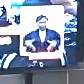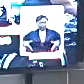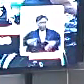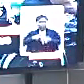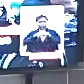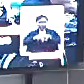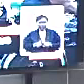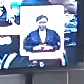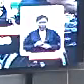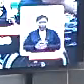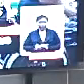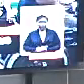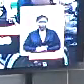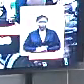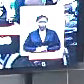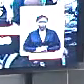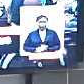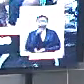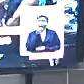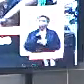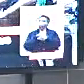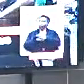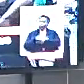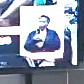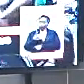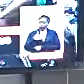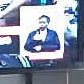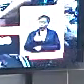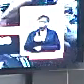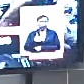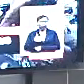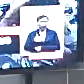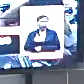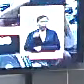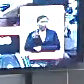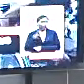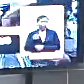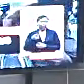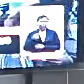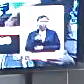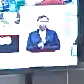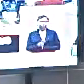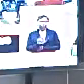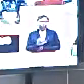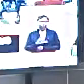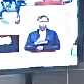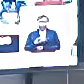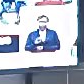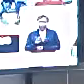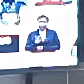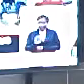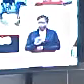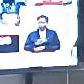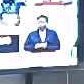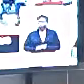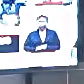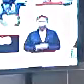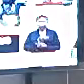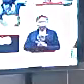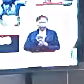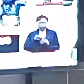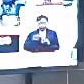Francisco Boa noite Boa noite a todos meu nome é Francisco sou de Recife né vou botar duas questões aqui uma é